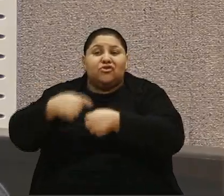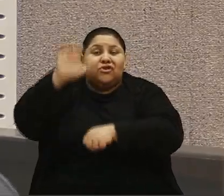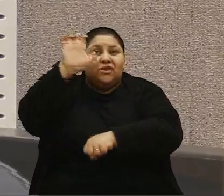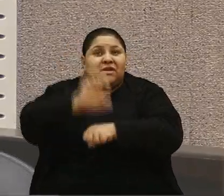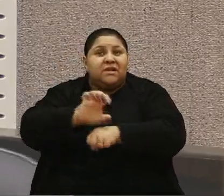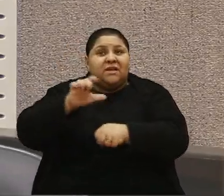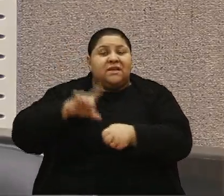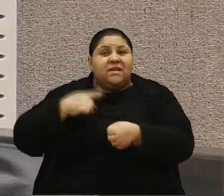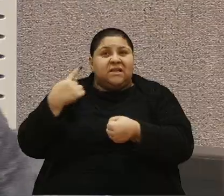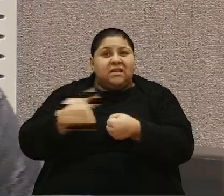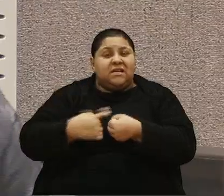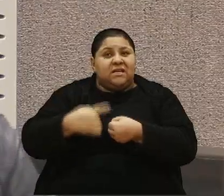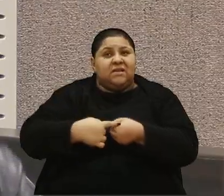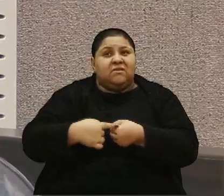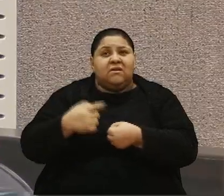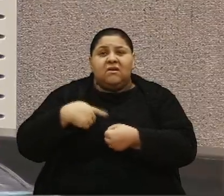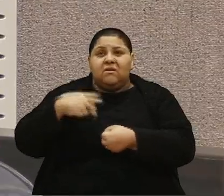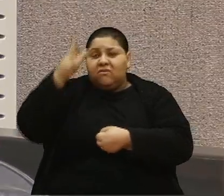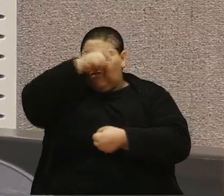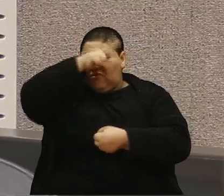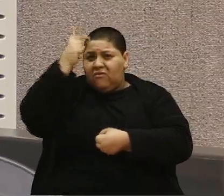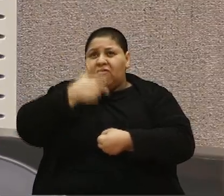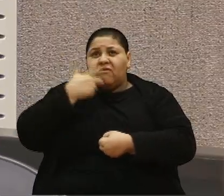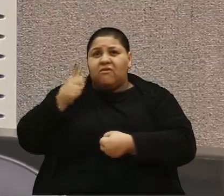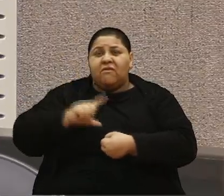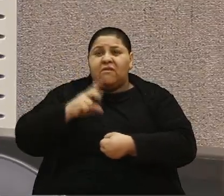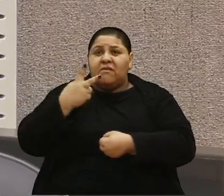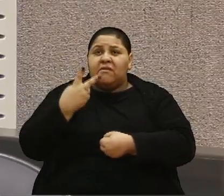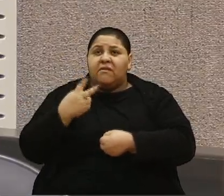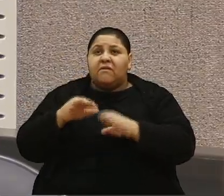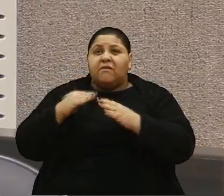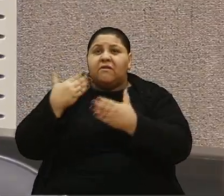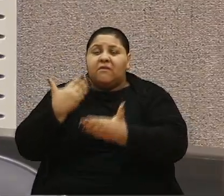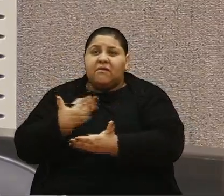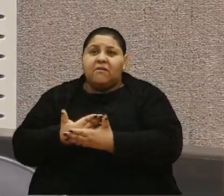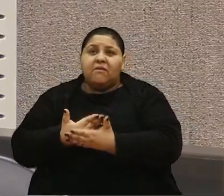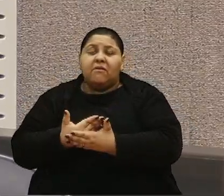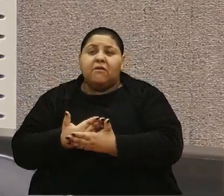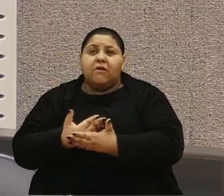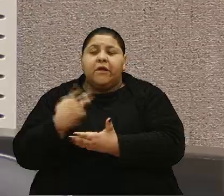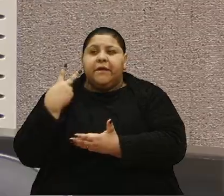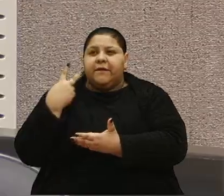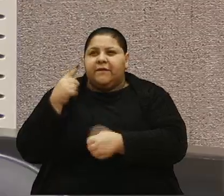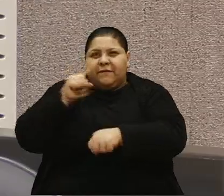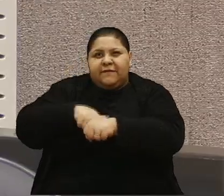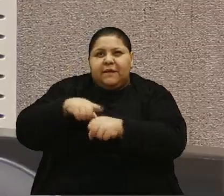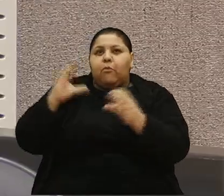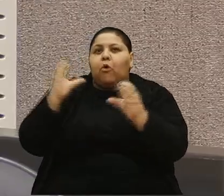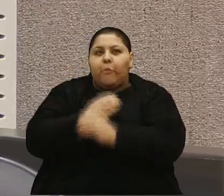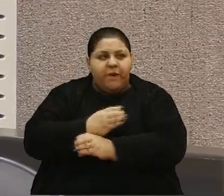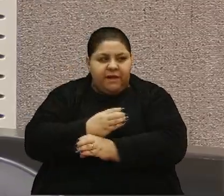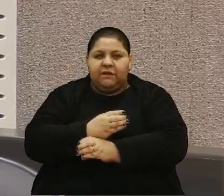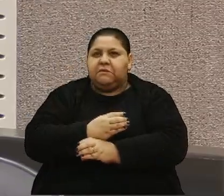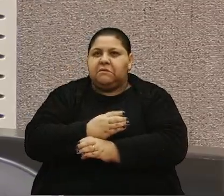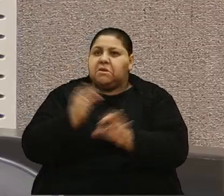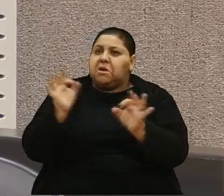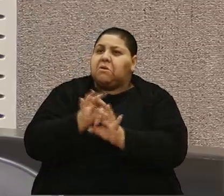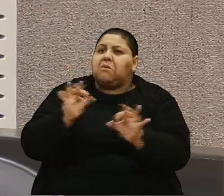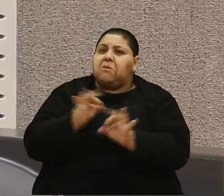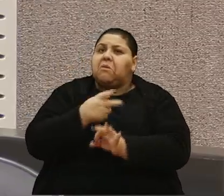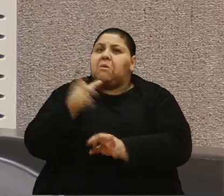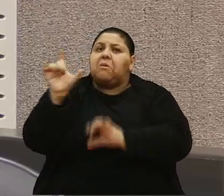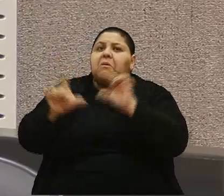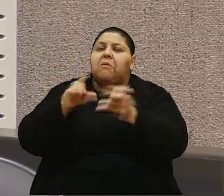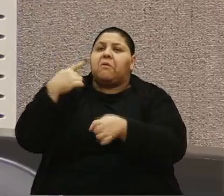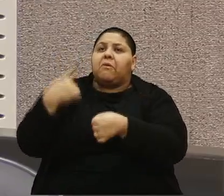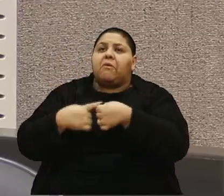cidades aí, se diz eu fui uma prefeitura e o prefeito para mim, eu tenho 2 escolas aqui, as 2 são em tempo integral. Eu disse, mas que maravilha, prefeito. Quantos habitantes tem na